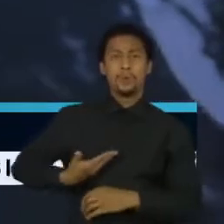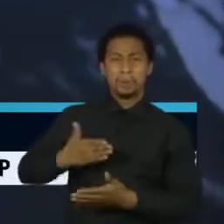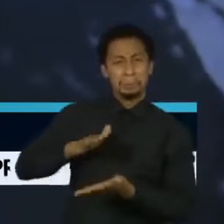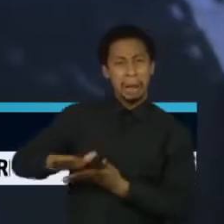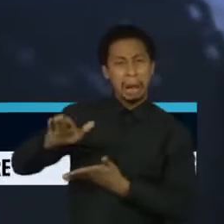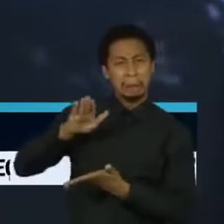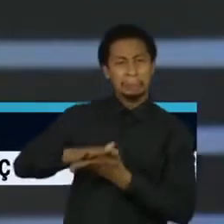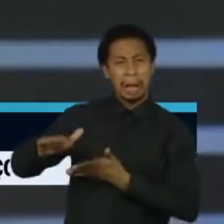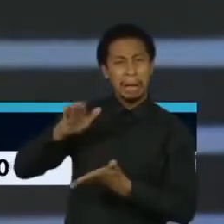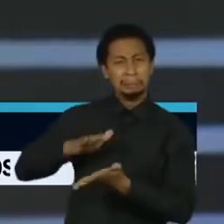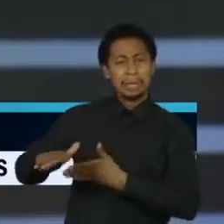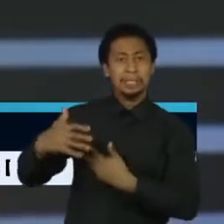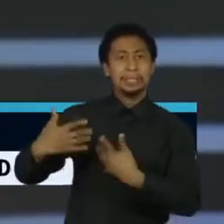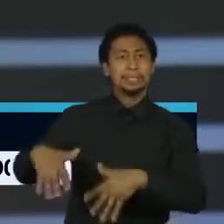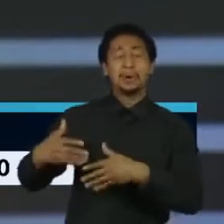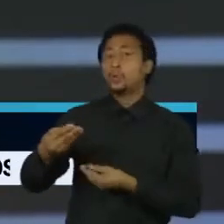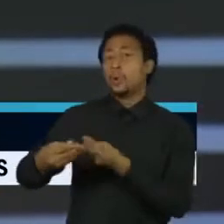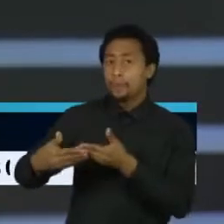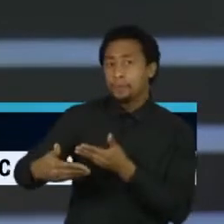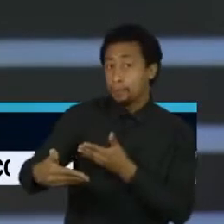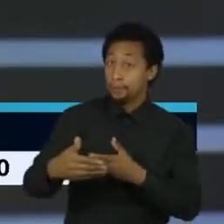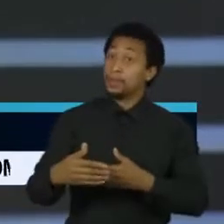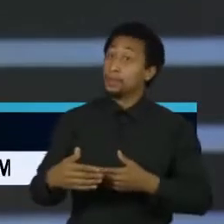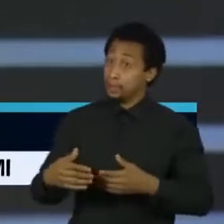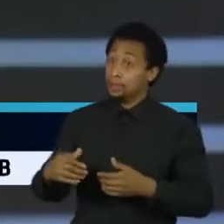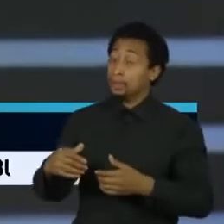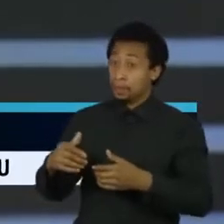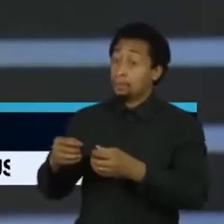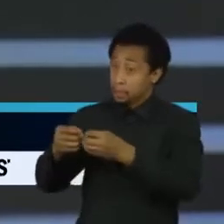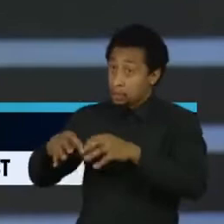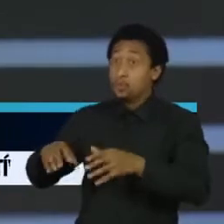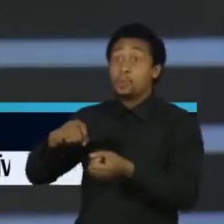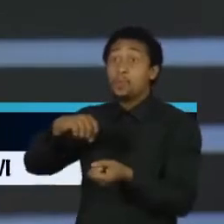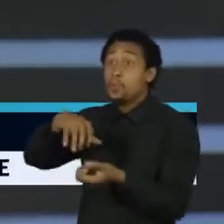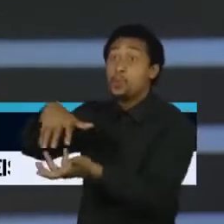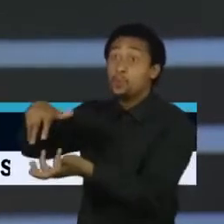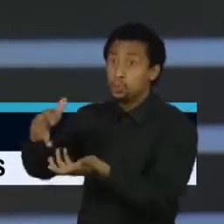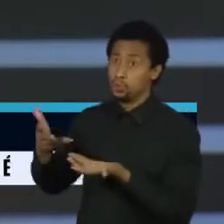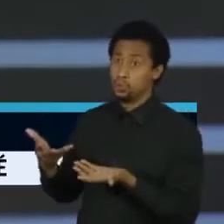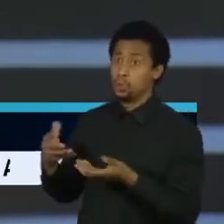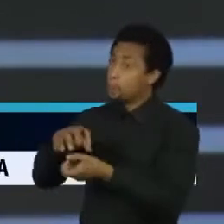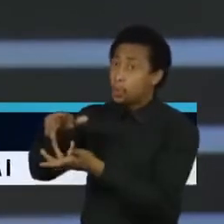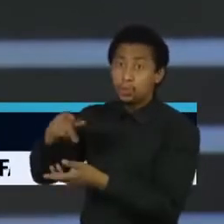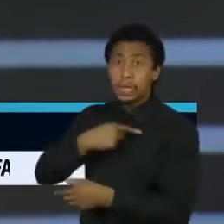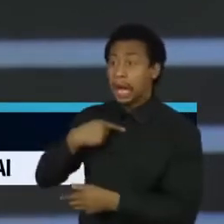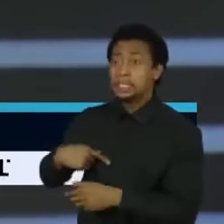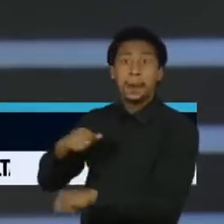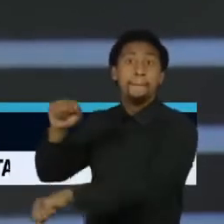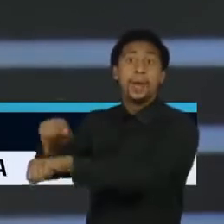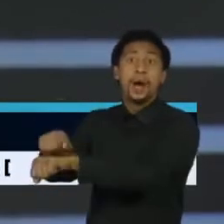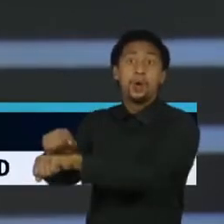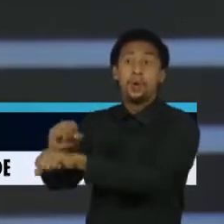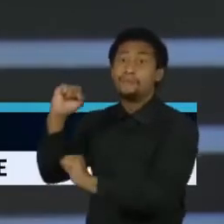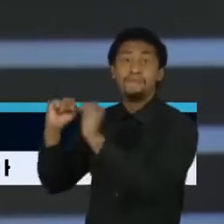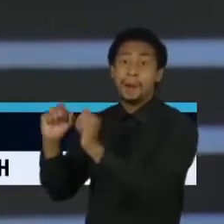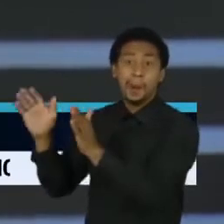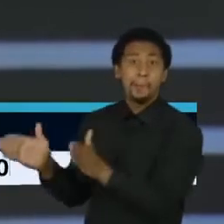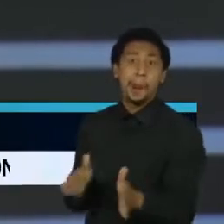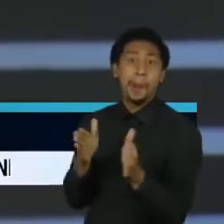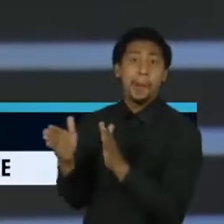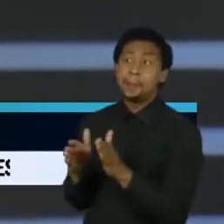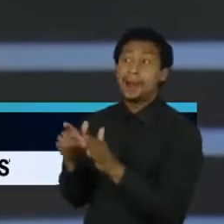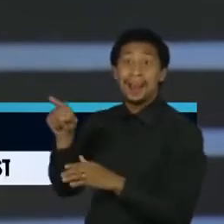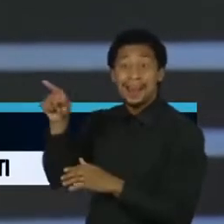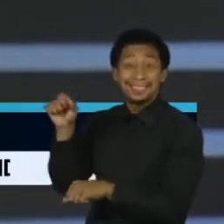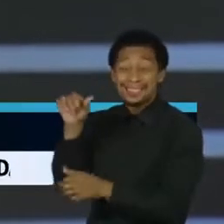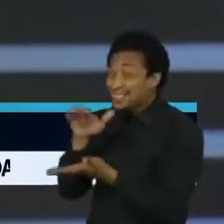economia do país? Para o mundo. Para o mundo, né? As consequências foram mundiais, né? O problema da China é esse. Quando você interrompe a produção lá,